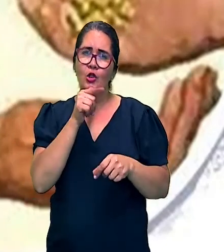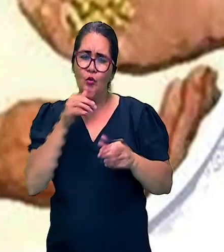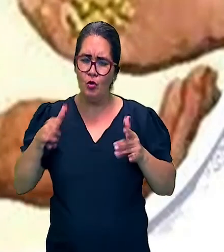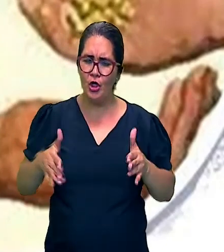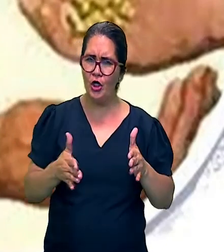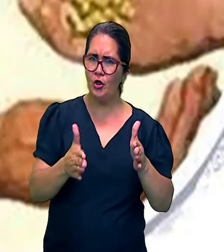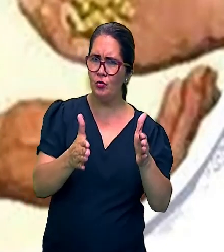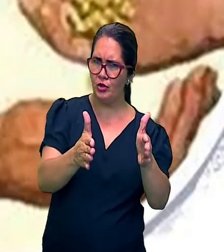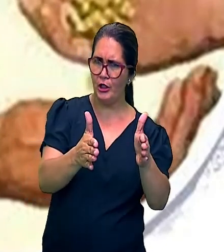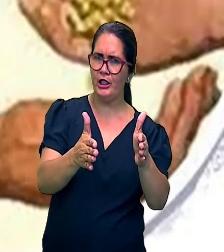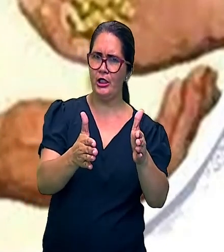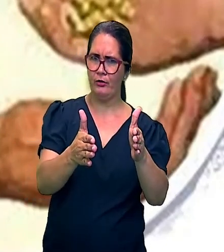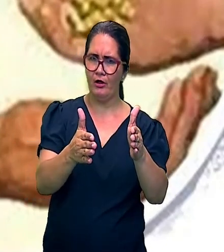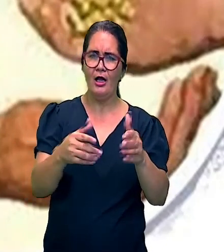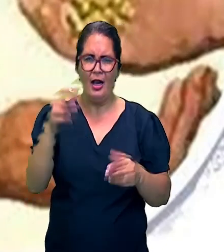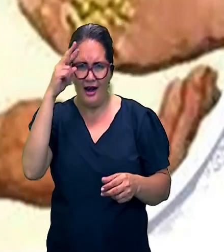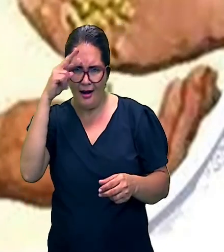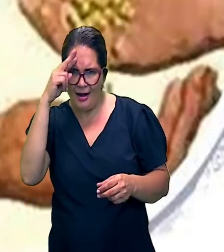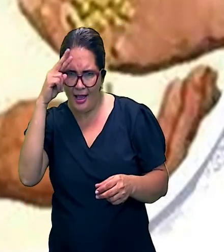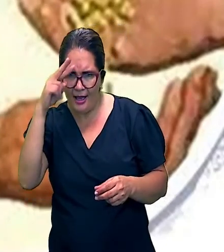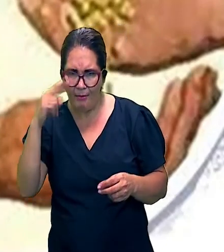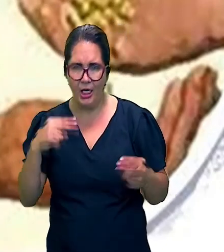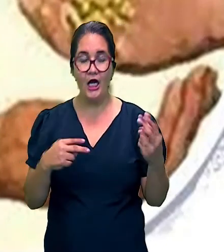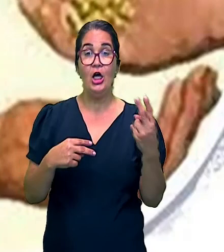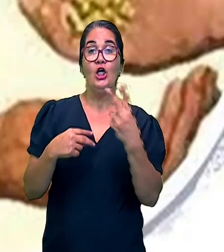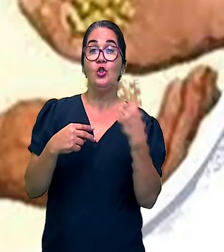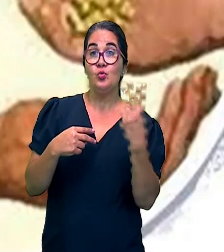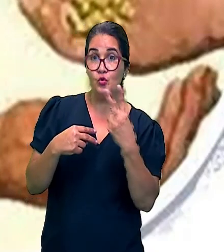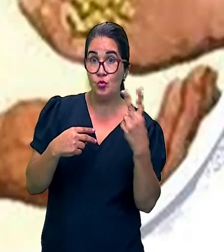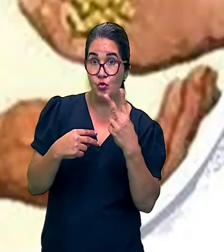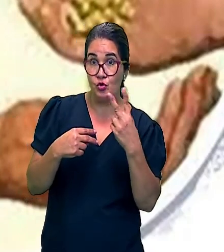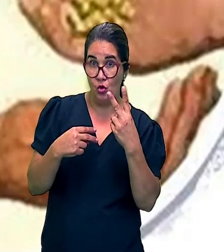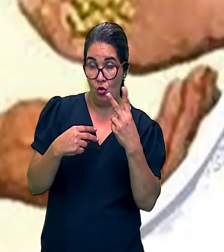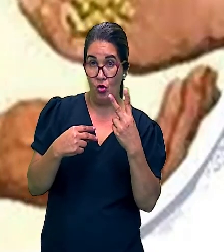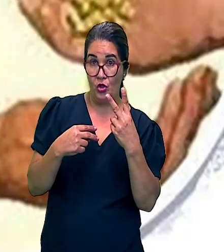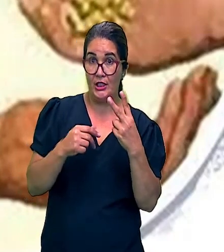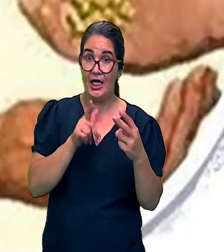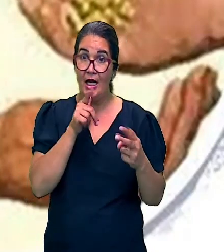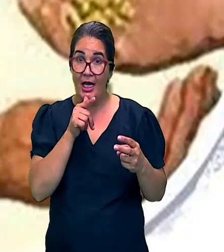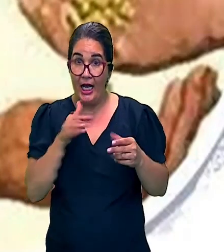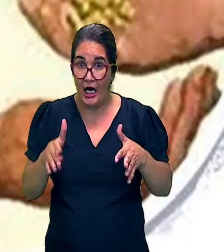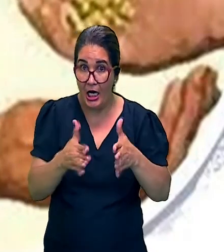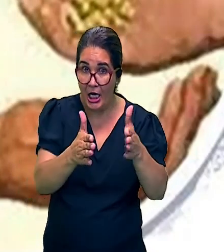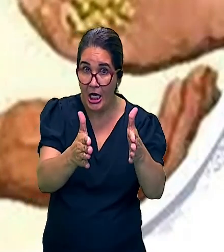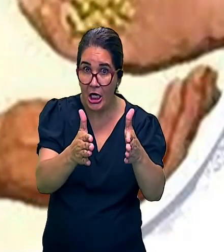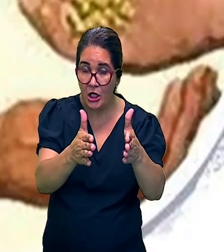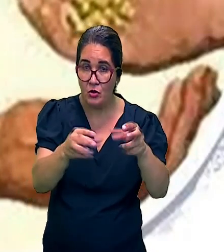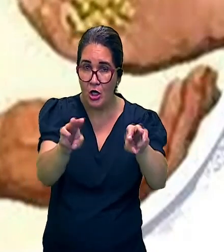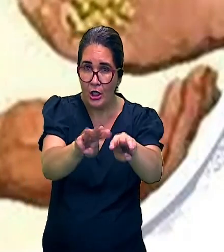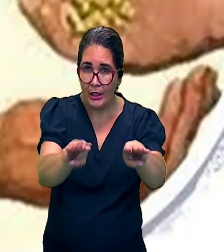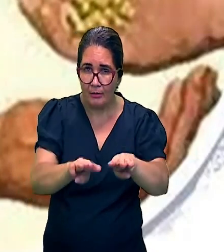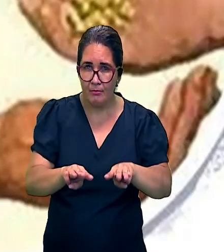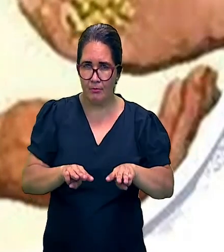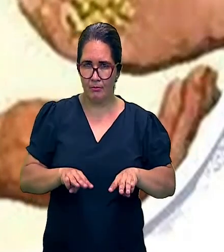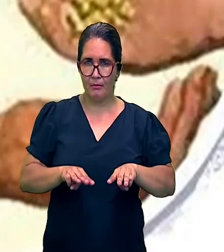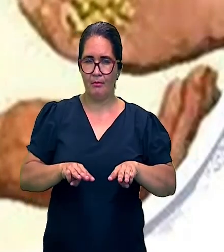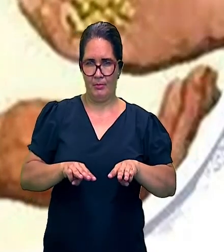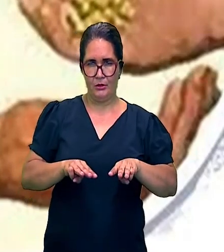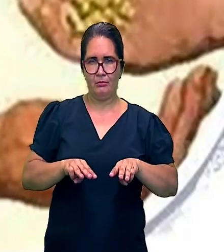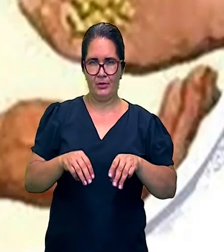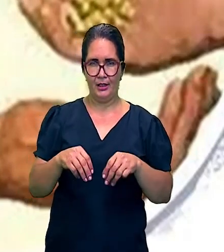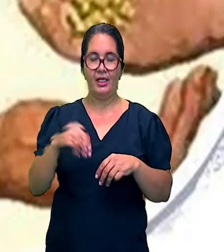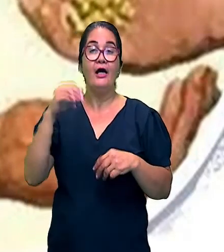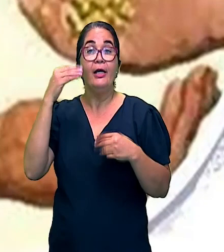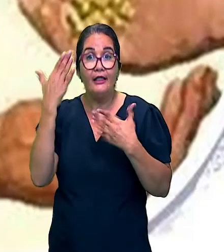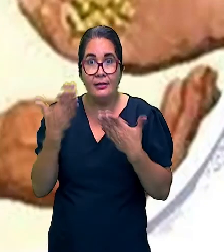rio Tigre e Eufrates, na antiga Mesopotâmia, que hoje é o Iraque, o rio Indo, na Índia, e o Amarelo